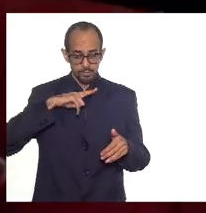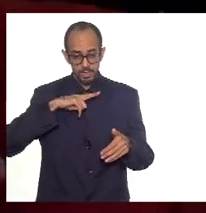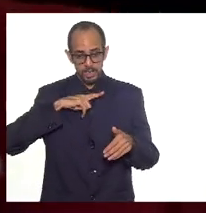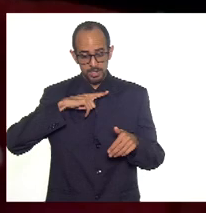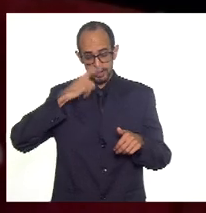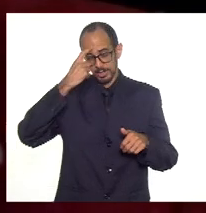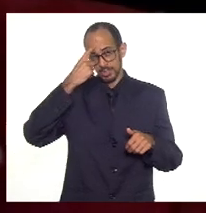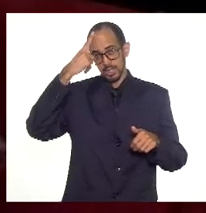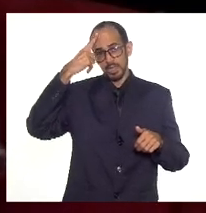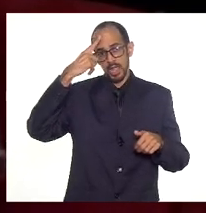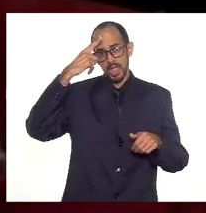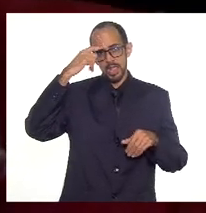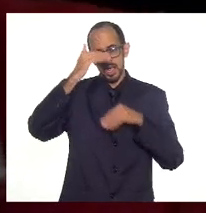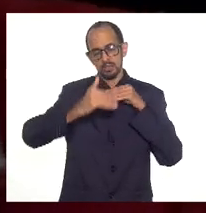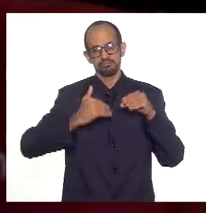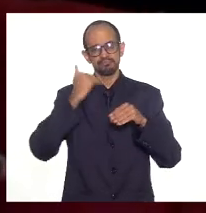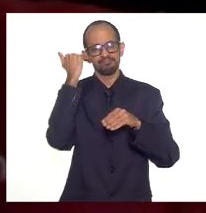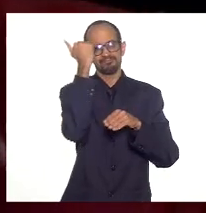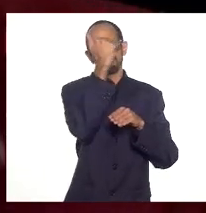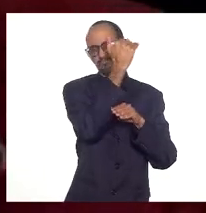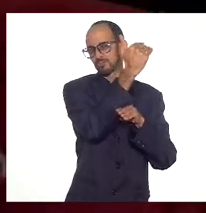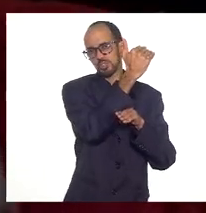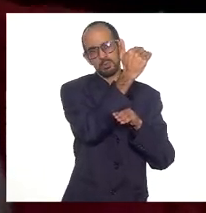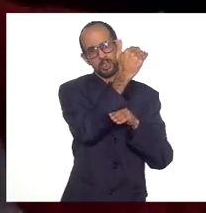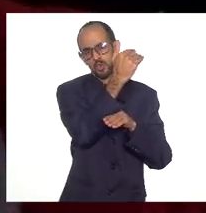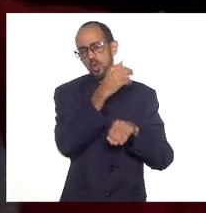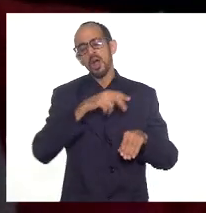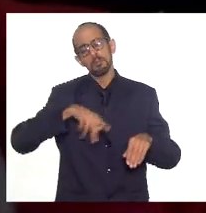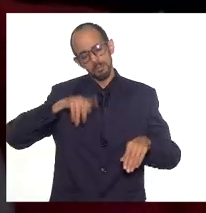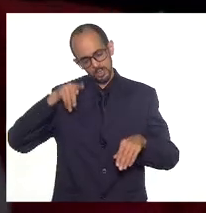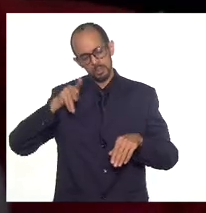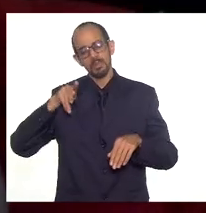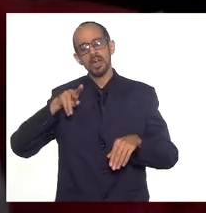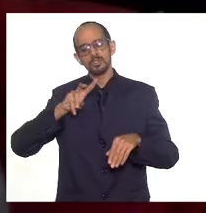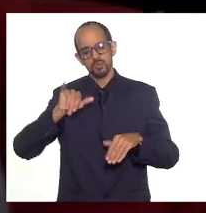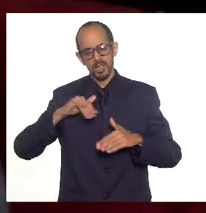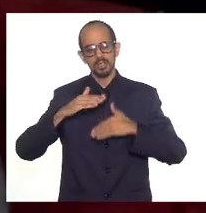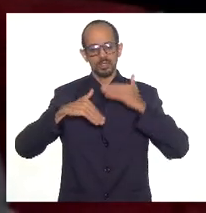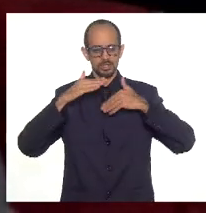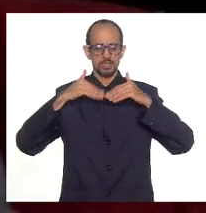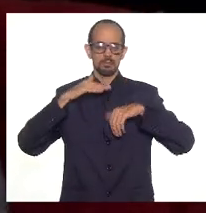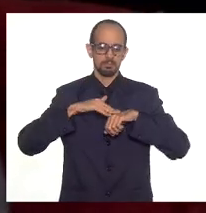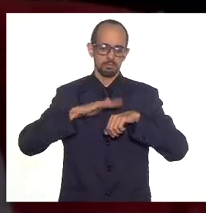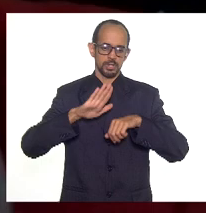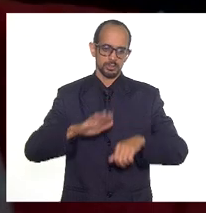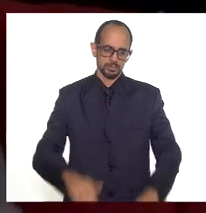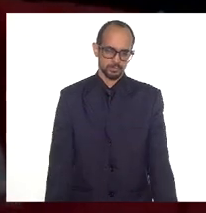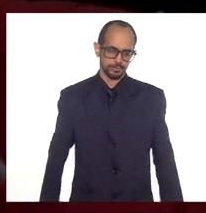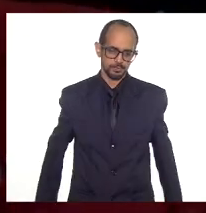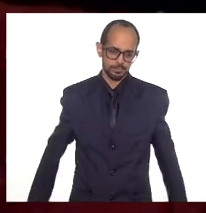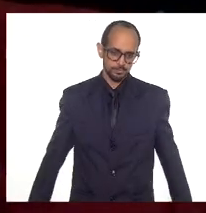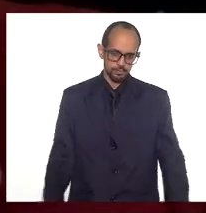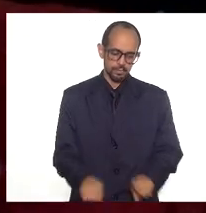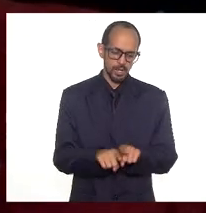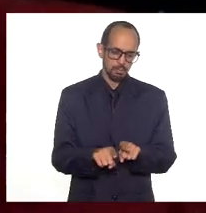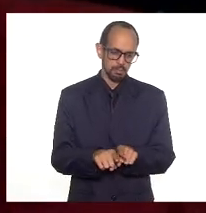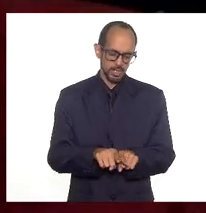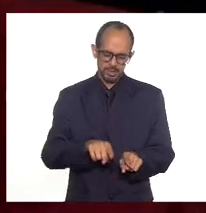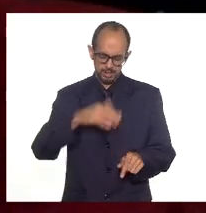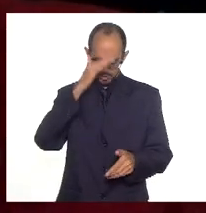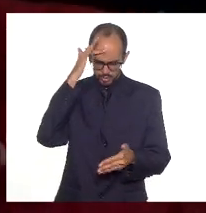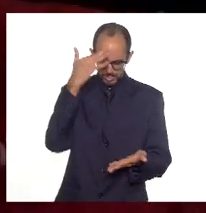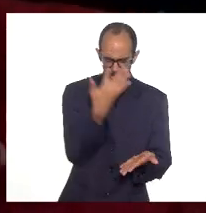propósitos maiores, eu tenho certeza que a Petrobras também vai crescer ainda mais. Eu tenho certeza que essa questão toda